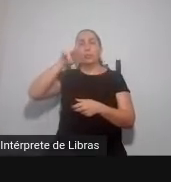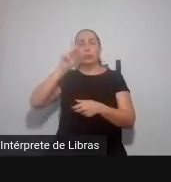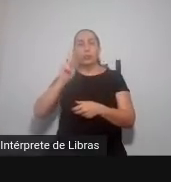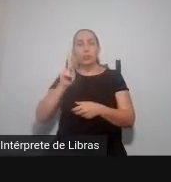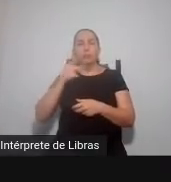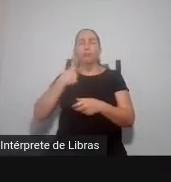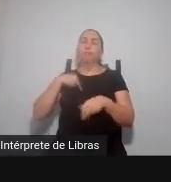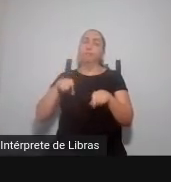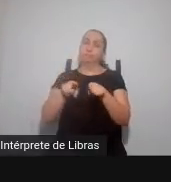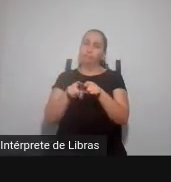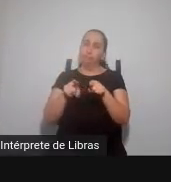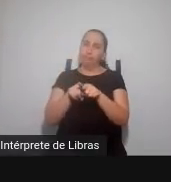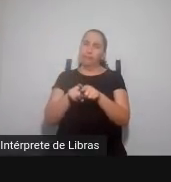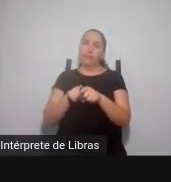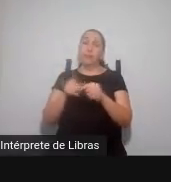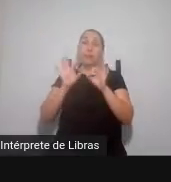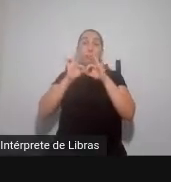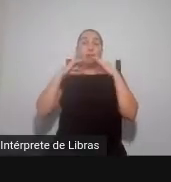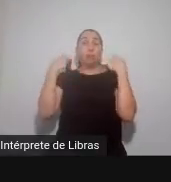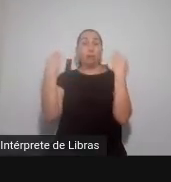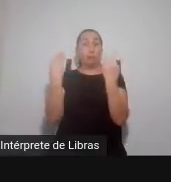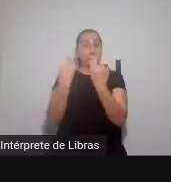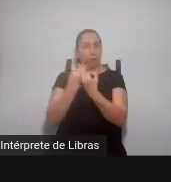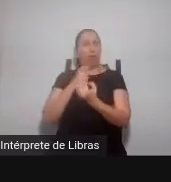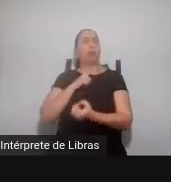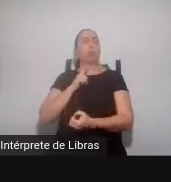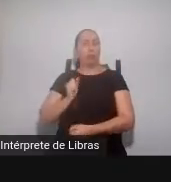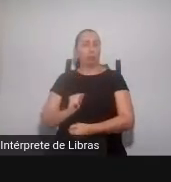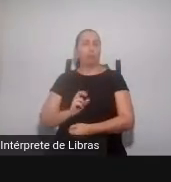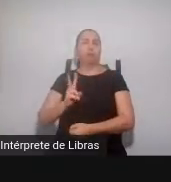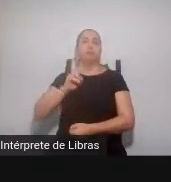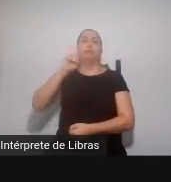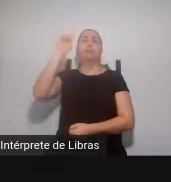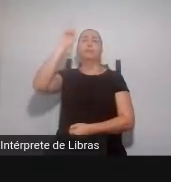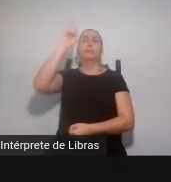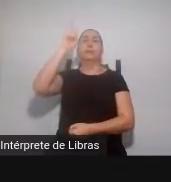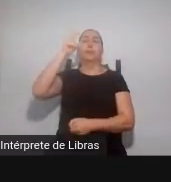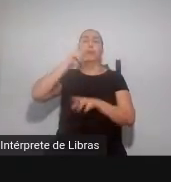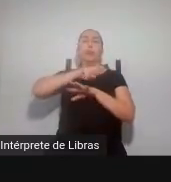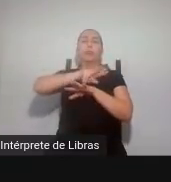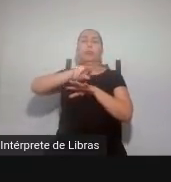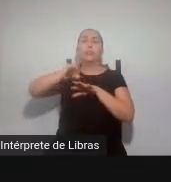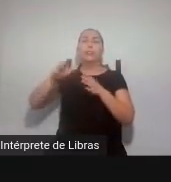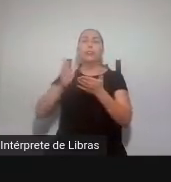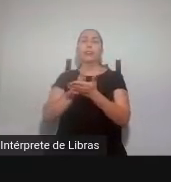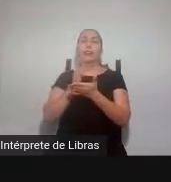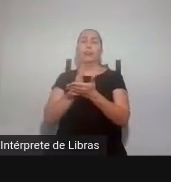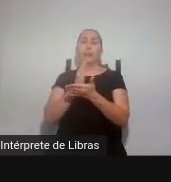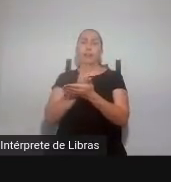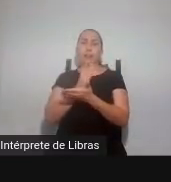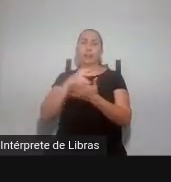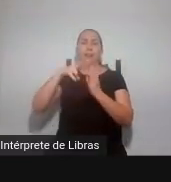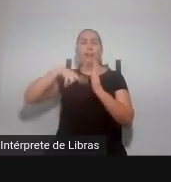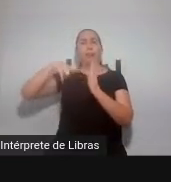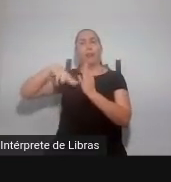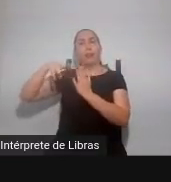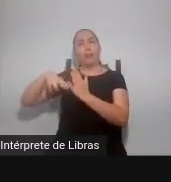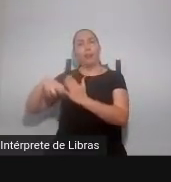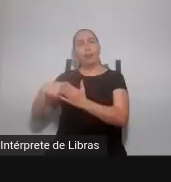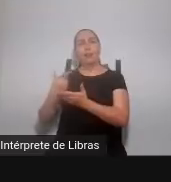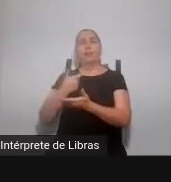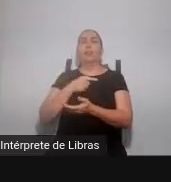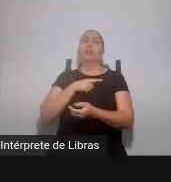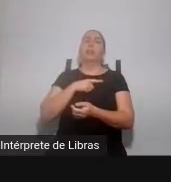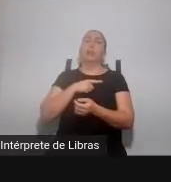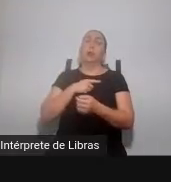valorizam muito a literatura. E daí, algumas pediram que a gente enviasse para casa lista dos livros da